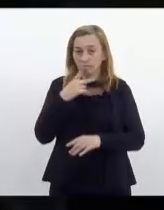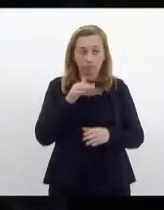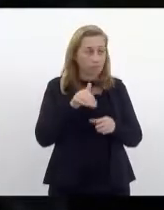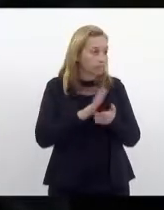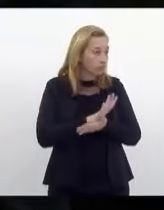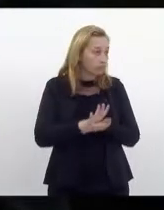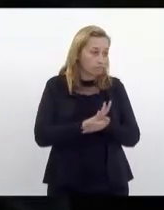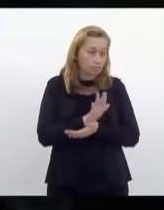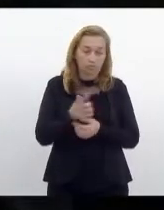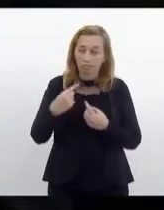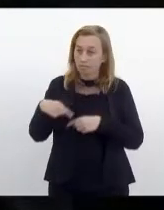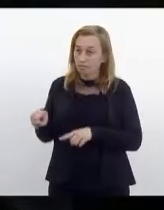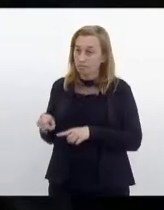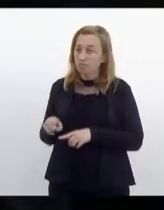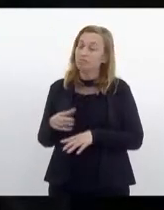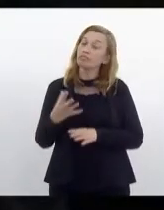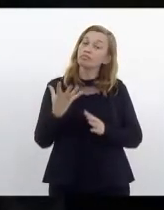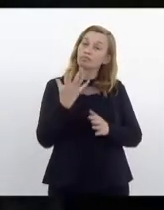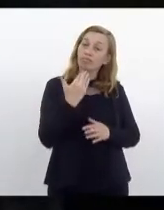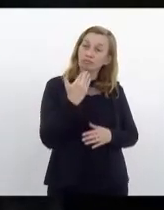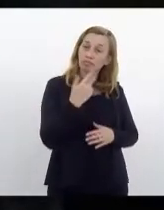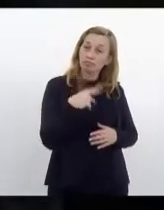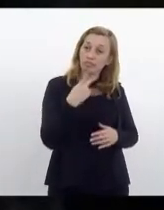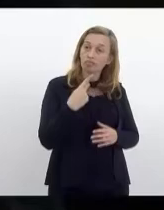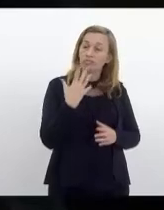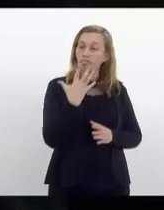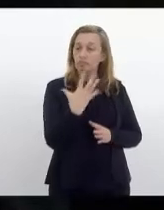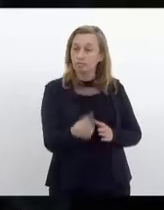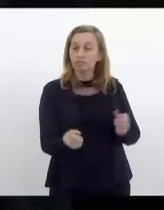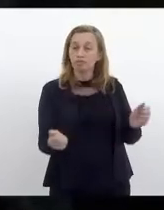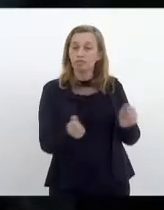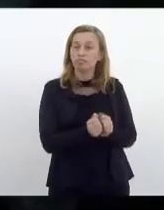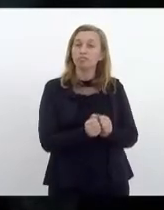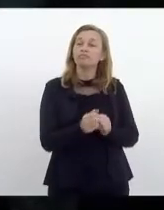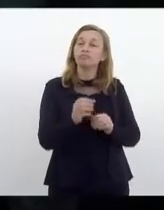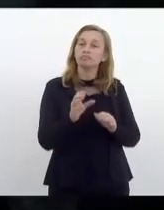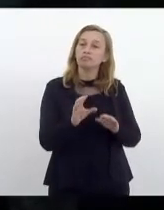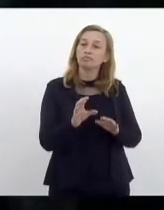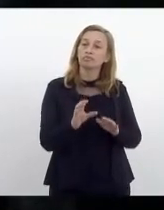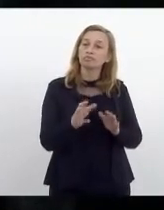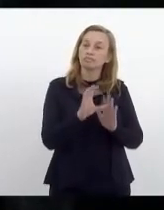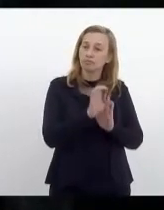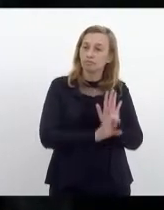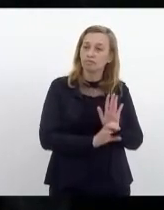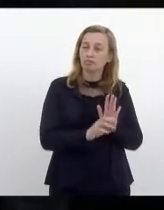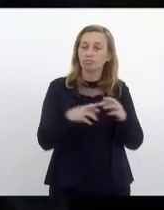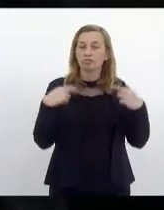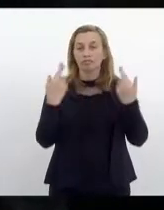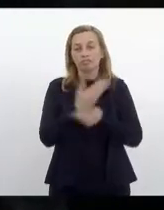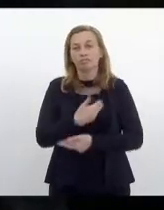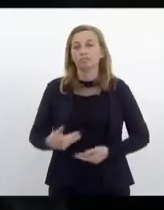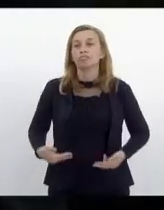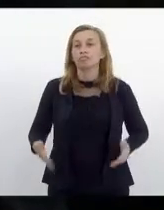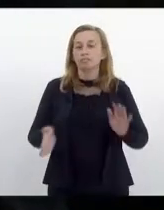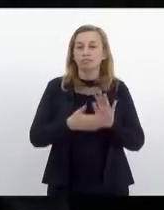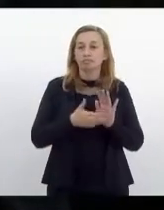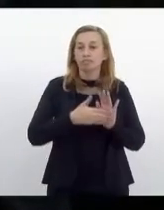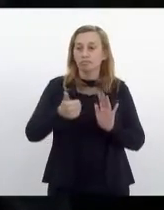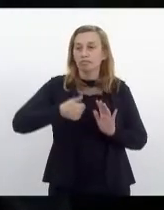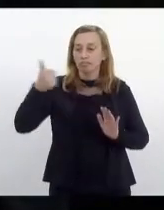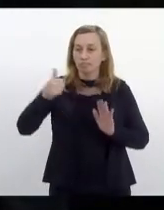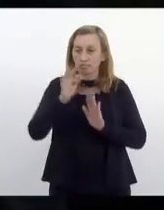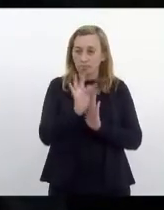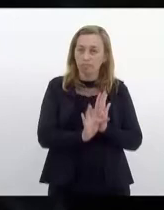contrário, vou dar parecer favorável com emendas, na esperança de que a audiência pública nos ajude a melhorar a proposta e o texto de